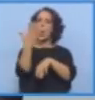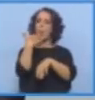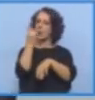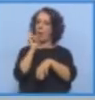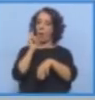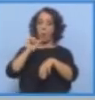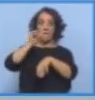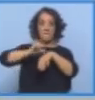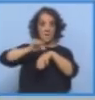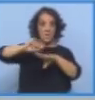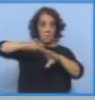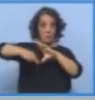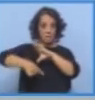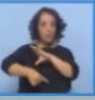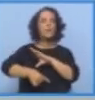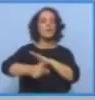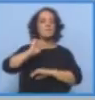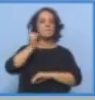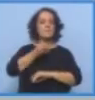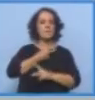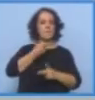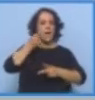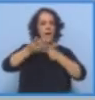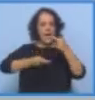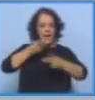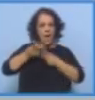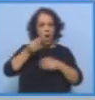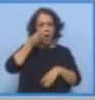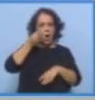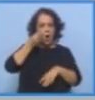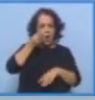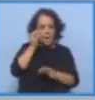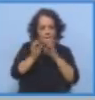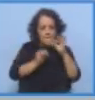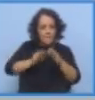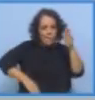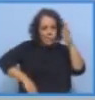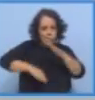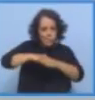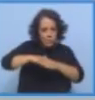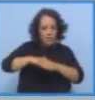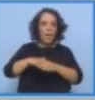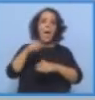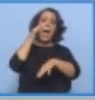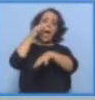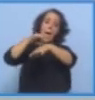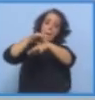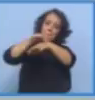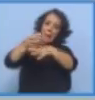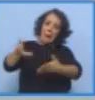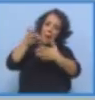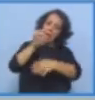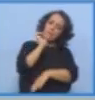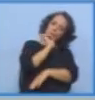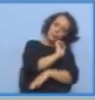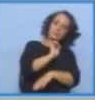ferida profunda a partir da análise da operação profunda. Deixar para a pele o que é da pele, ir ao profundo. E